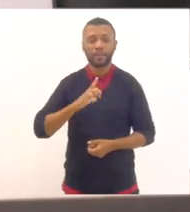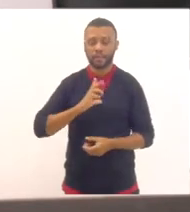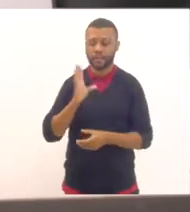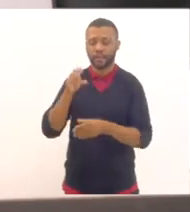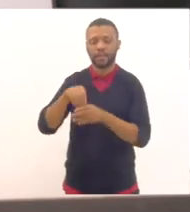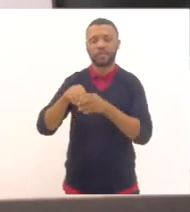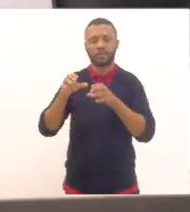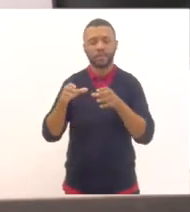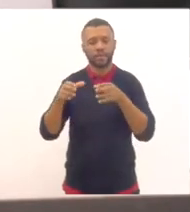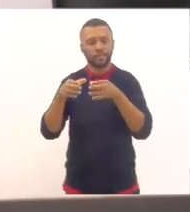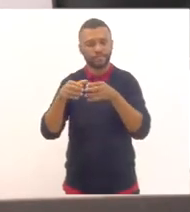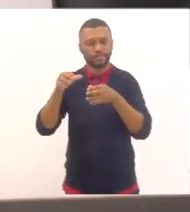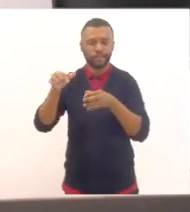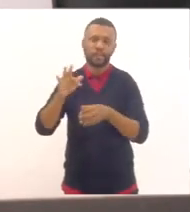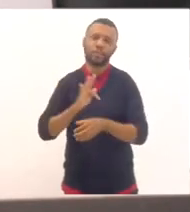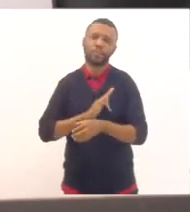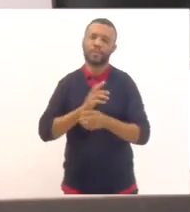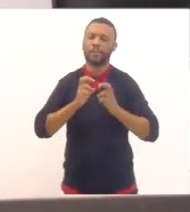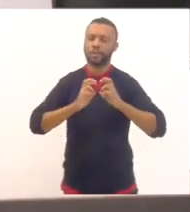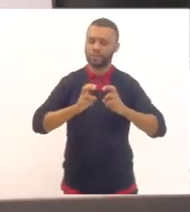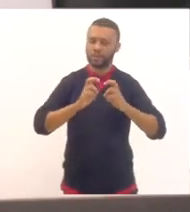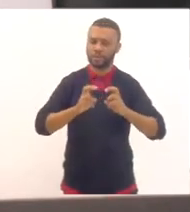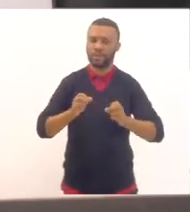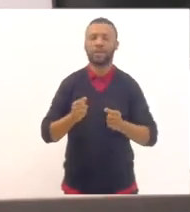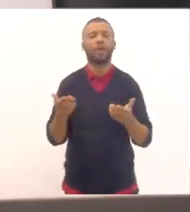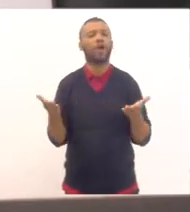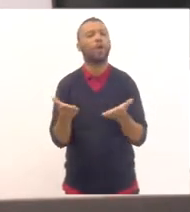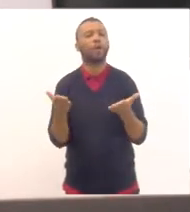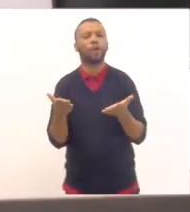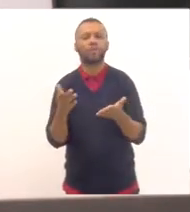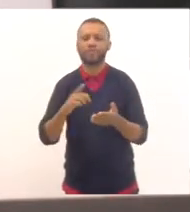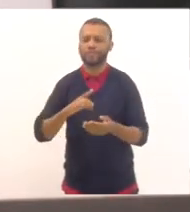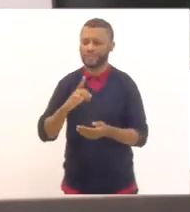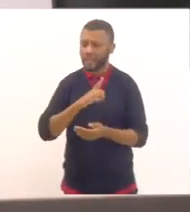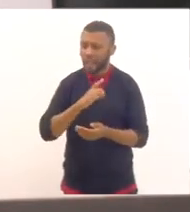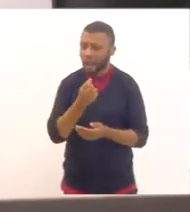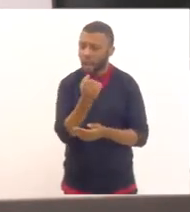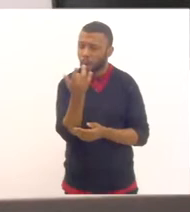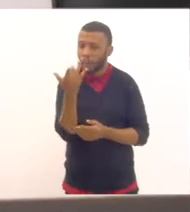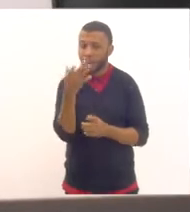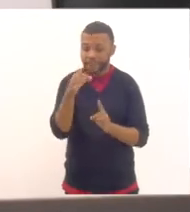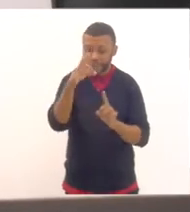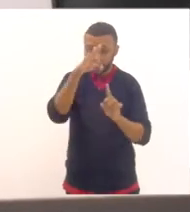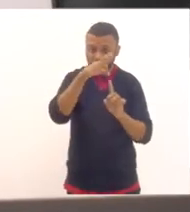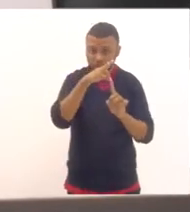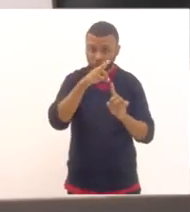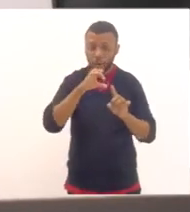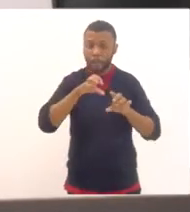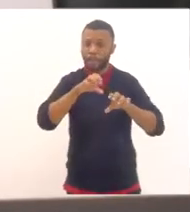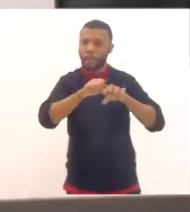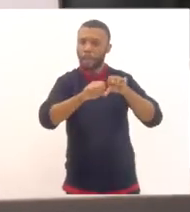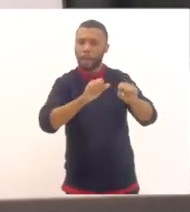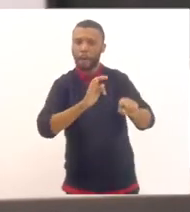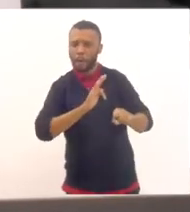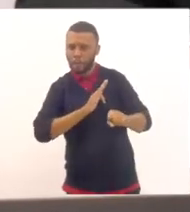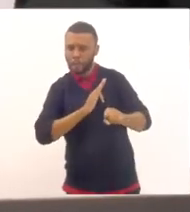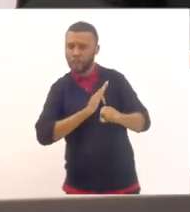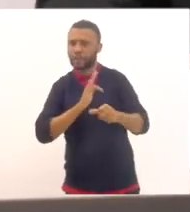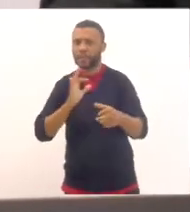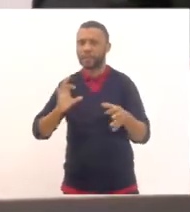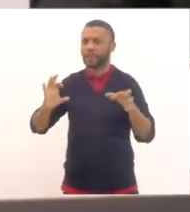grupamento Ferroviário e hoje alguma estação ocupada pela polícia militar através desse